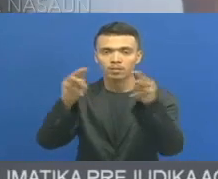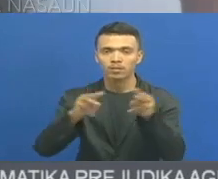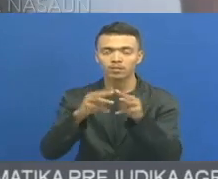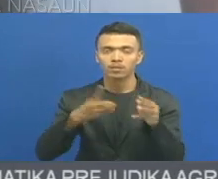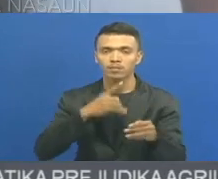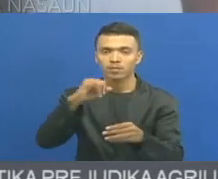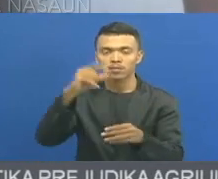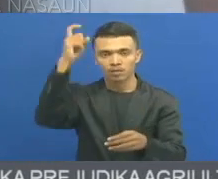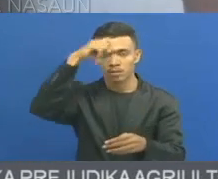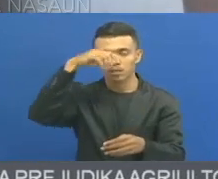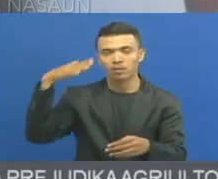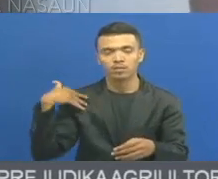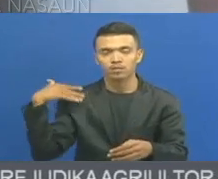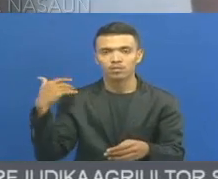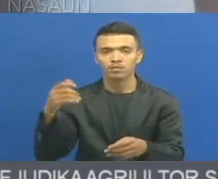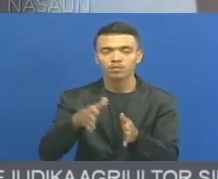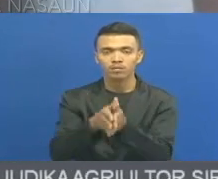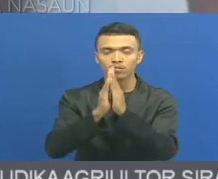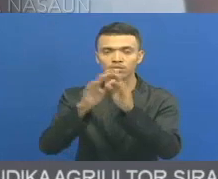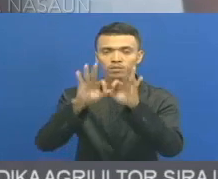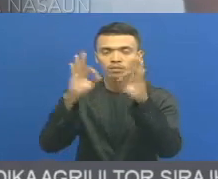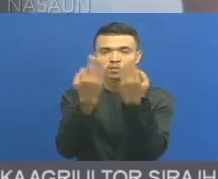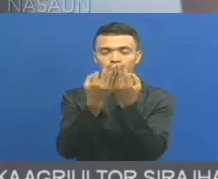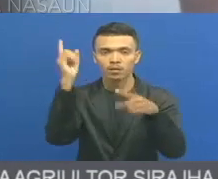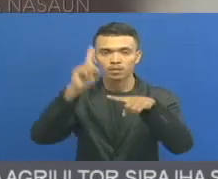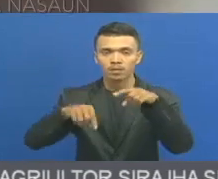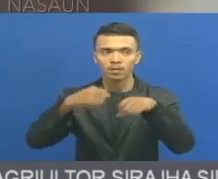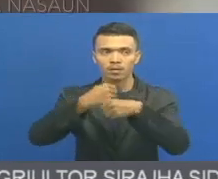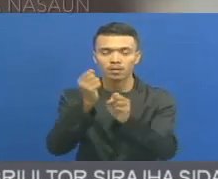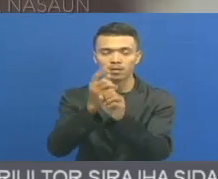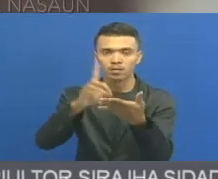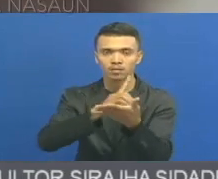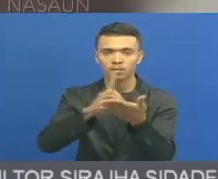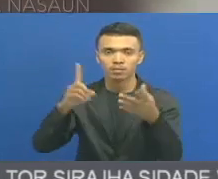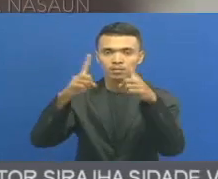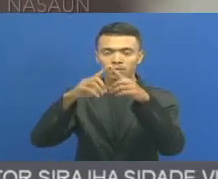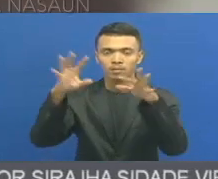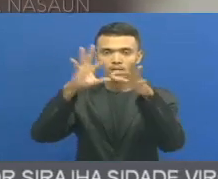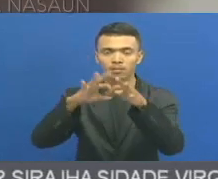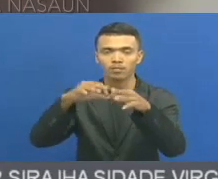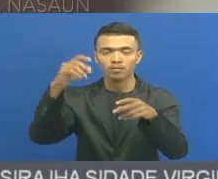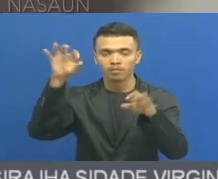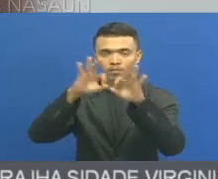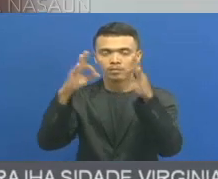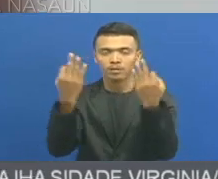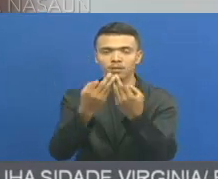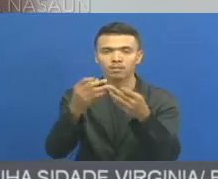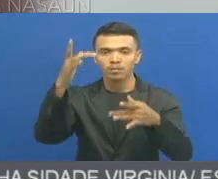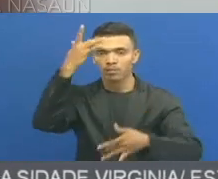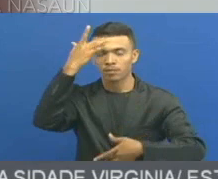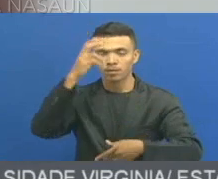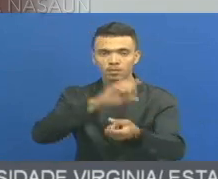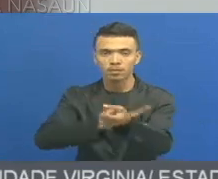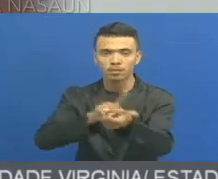idade labarik do adulto, tambane husu família tula bele halo diskriminação ba membro família ne be feita ba moras lepra mai be